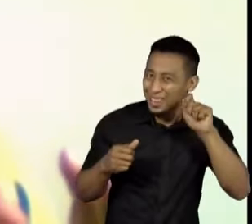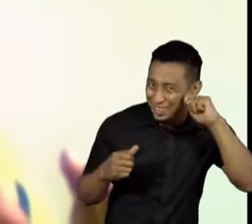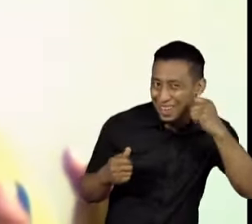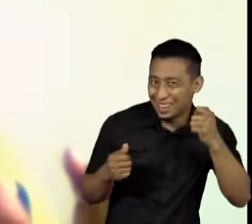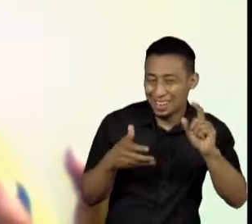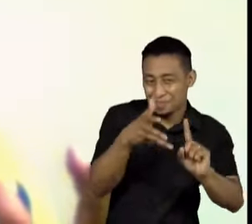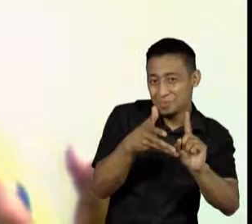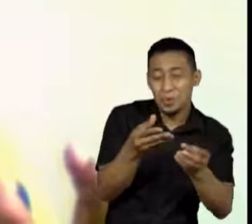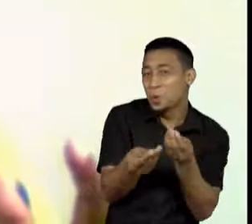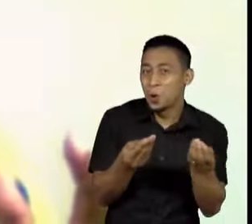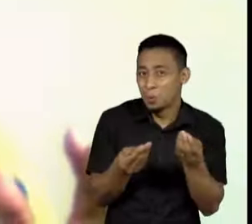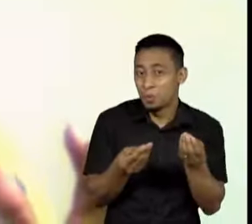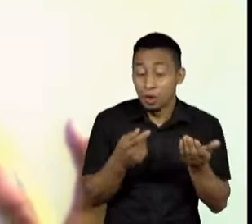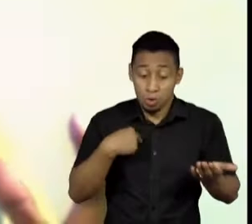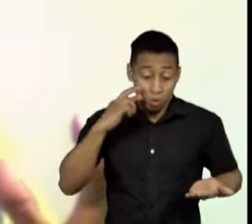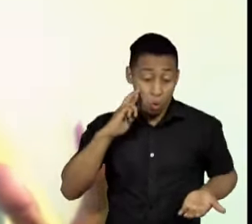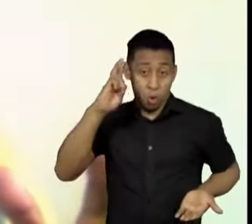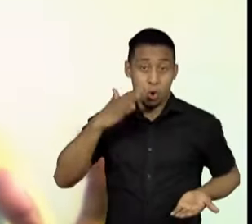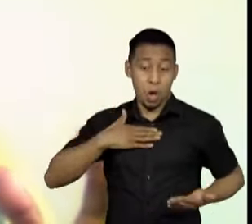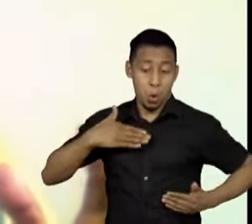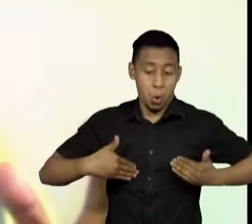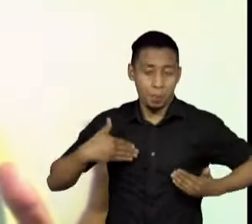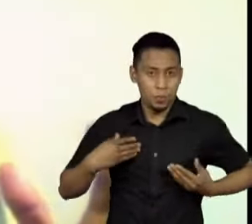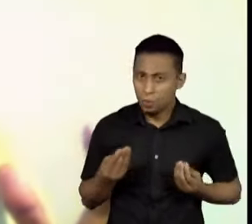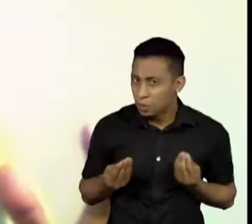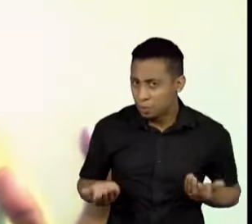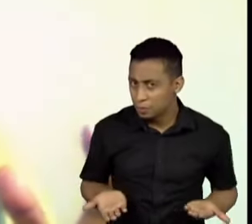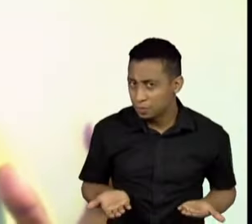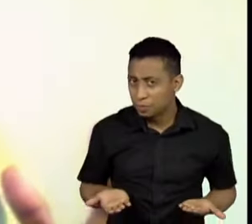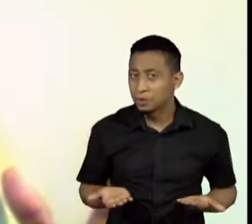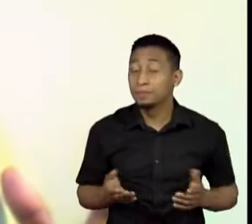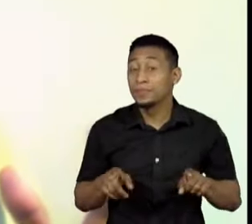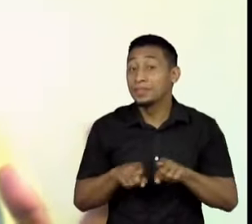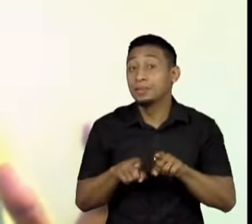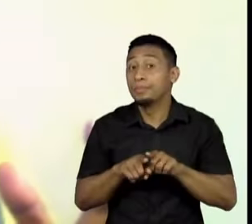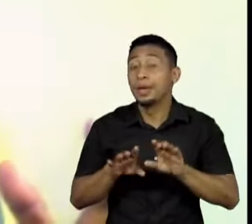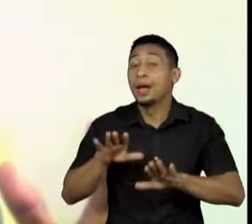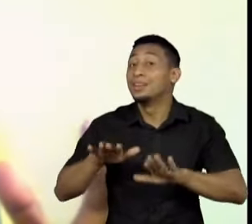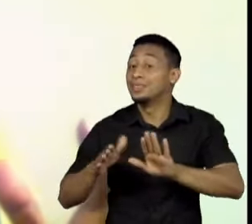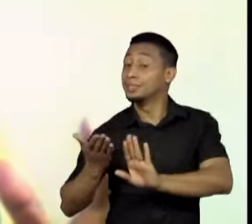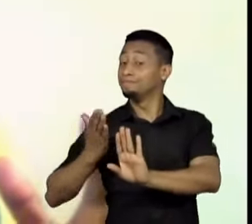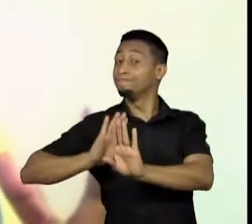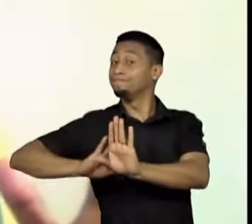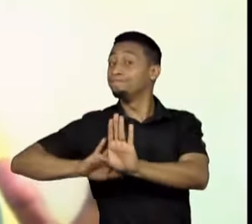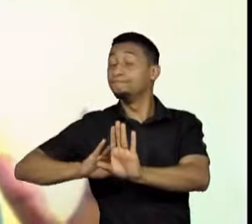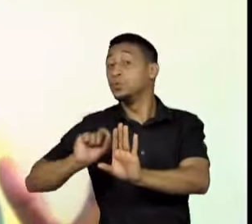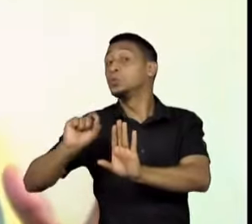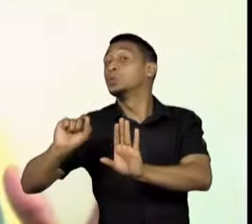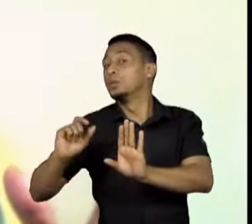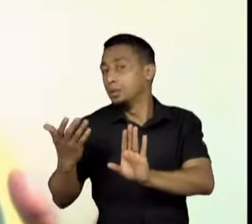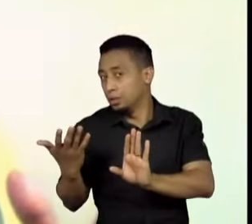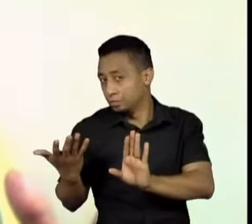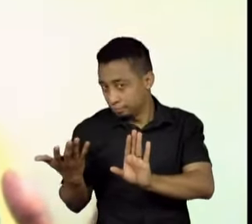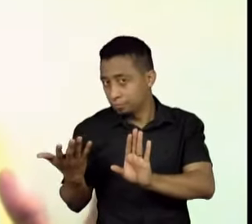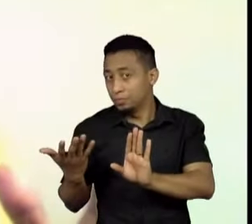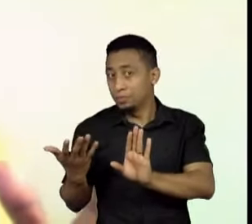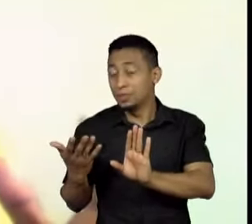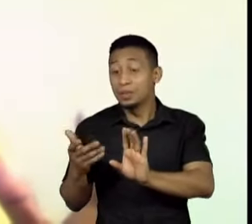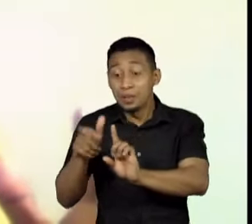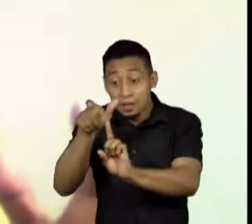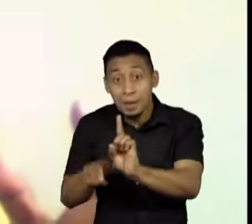como donas do corpo? Ou se elas também não têm outras motivações, né? Até que ponto uma